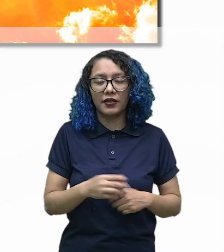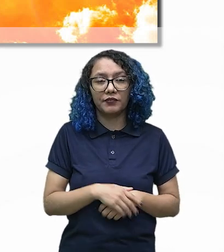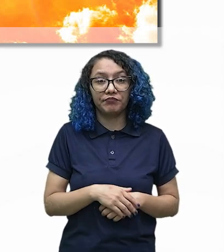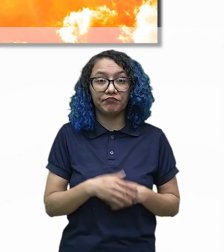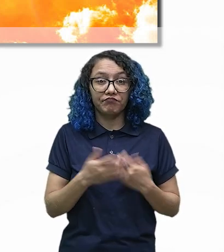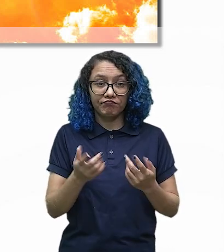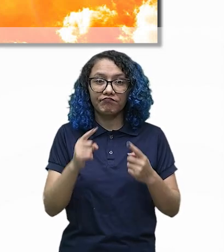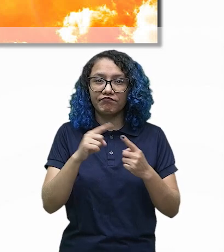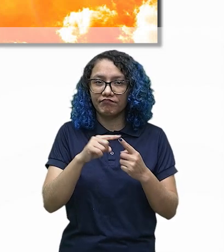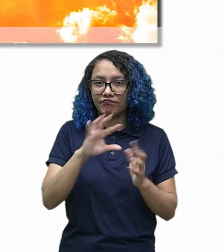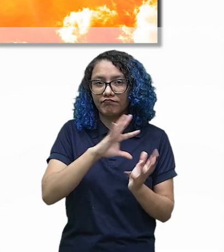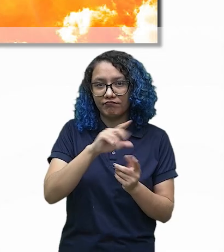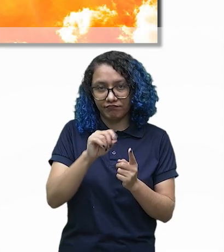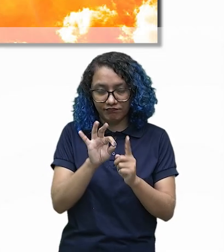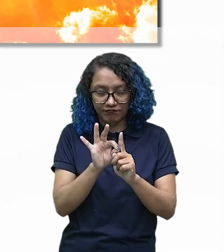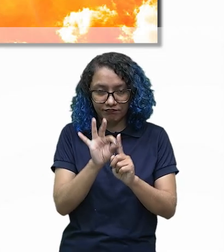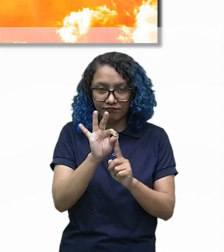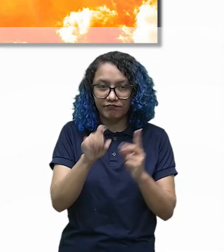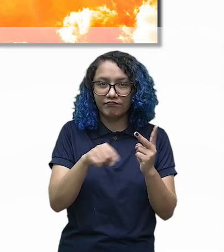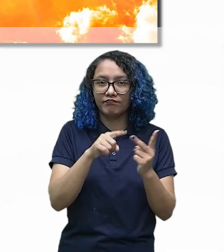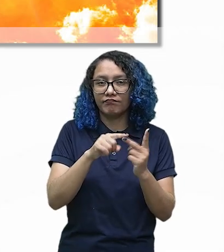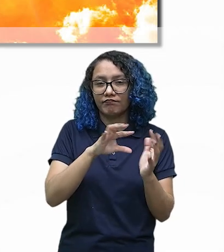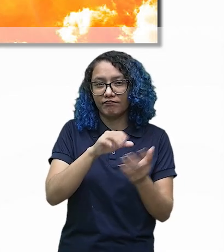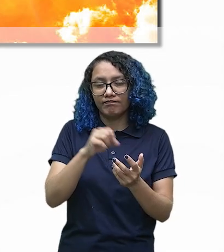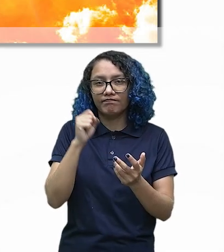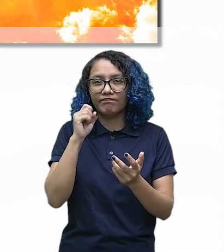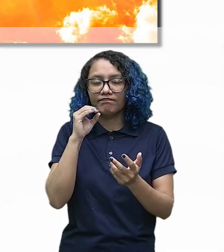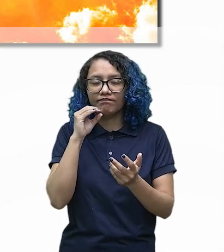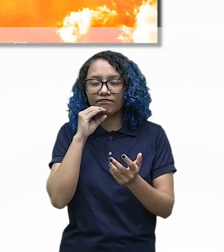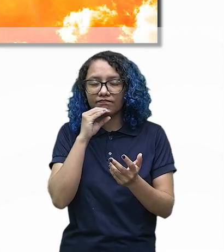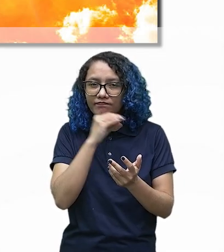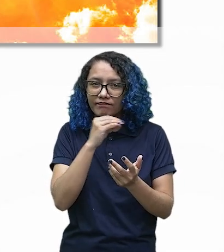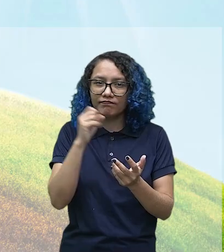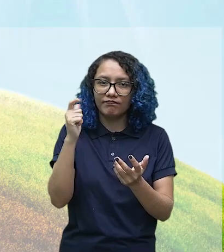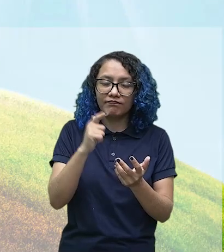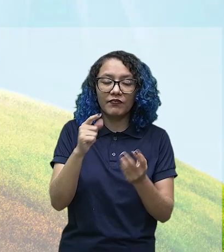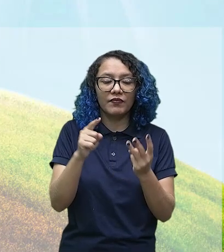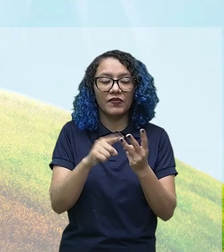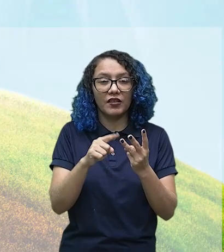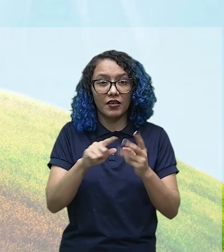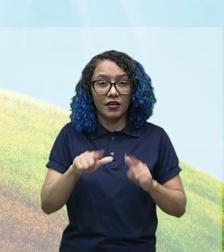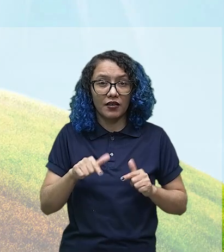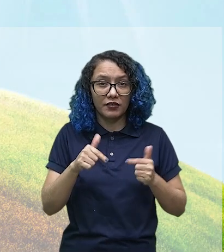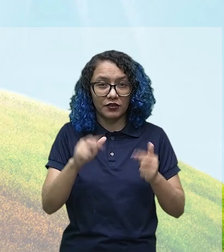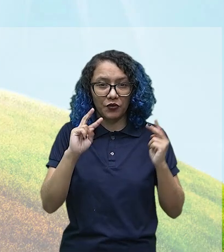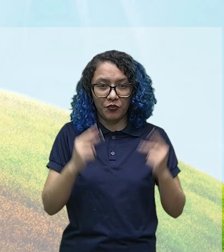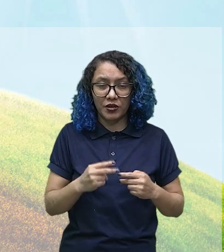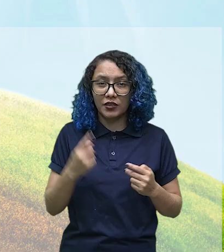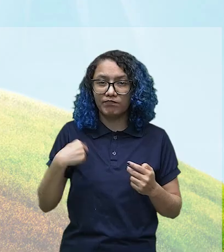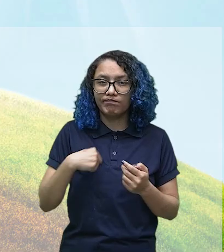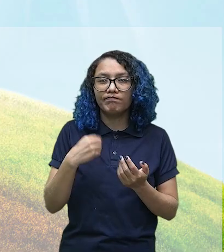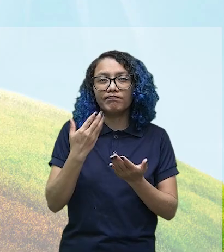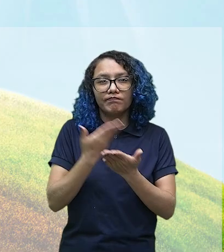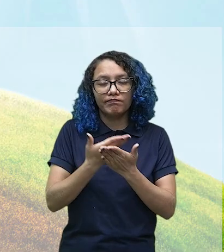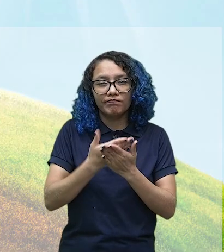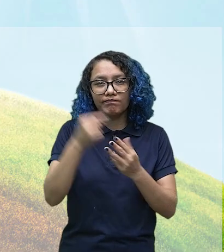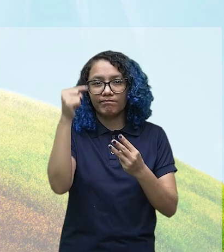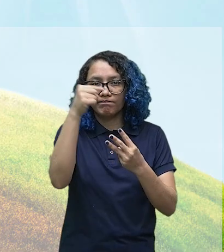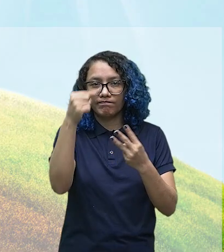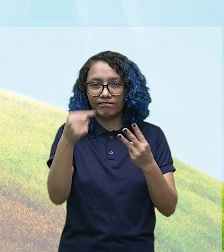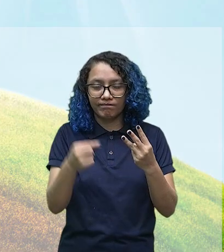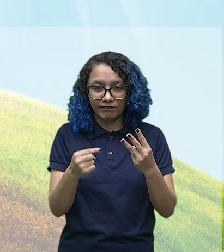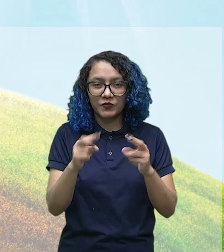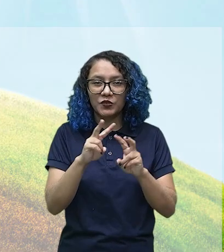aquecimento global, efeito estufa e atividades humanas relacionadas. A gente vai entender o papel de cada uma delas